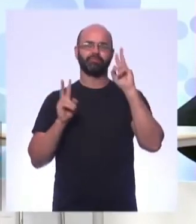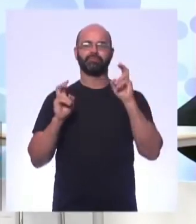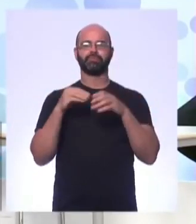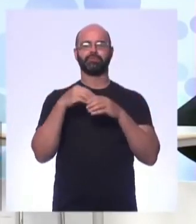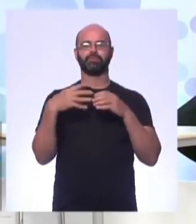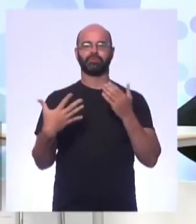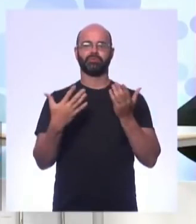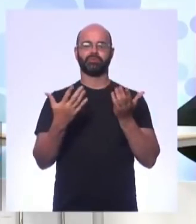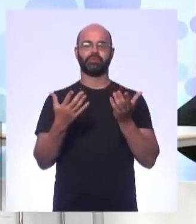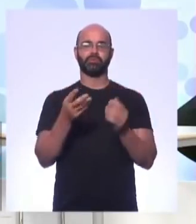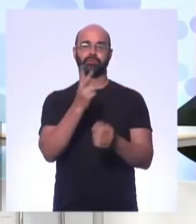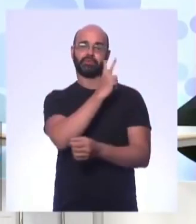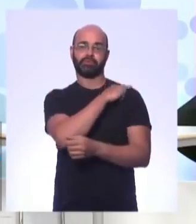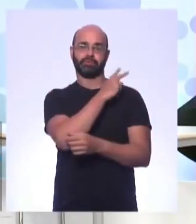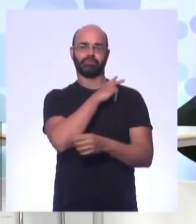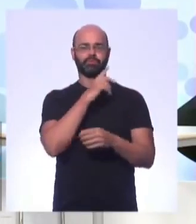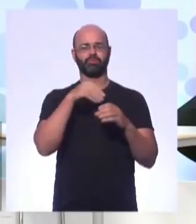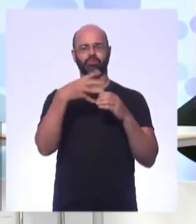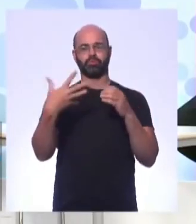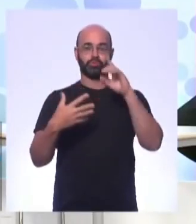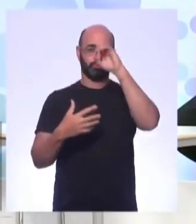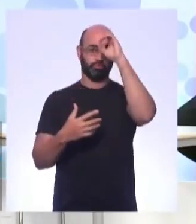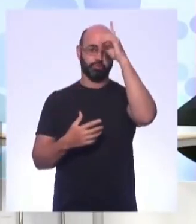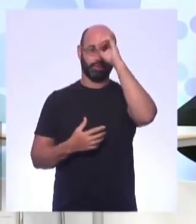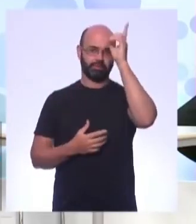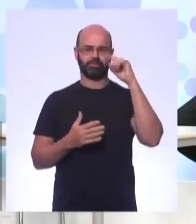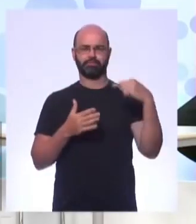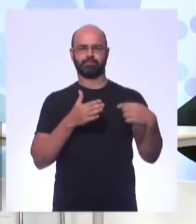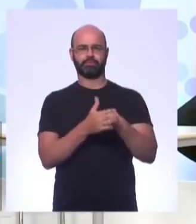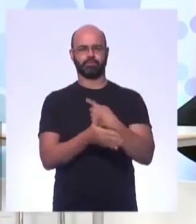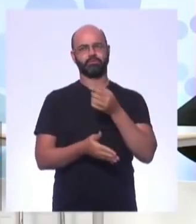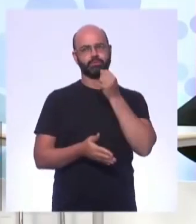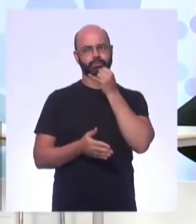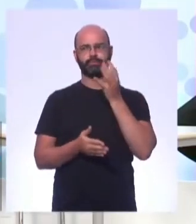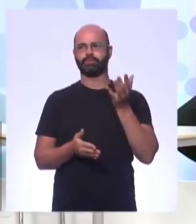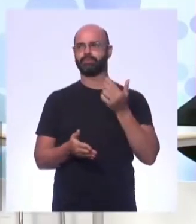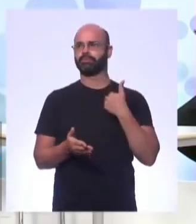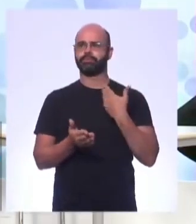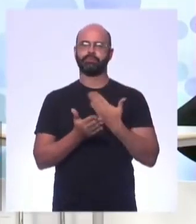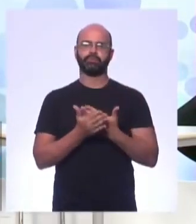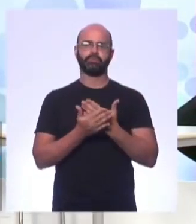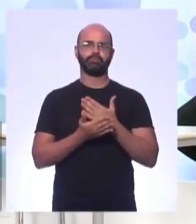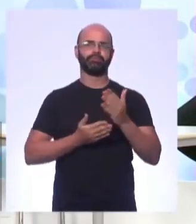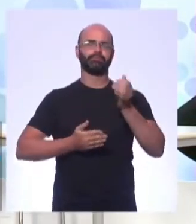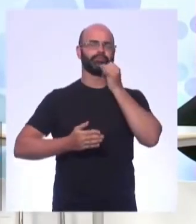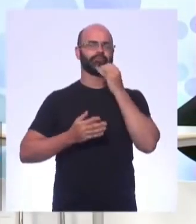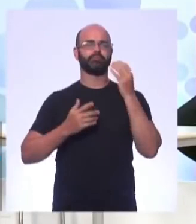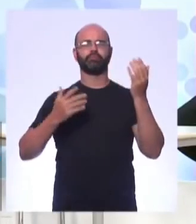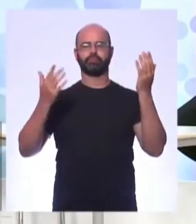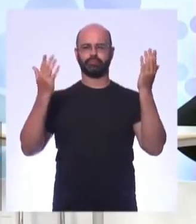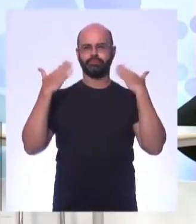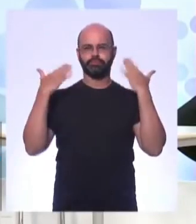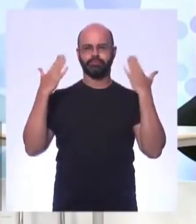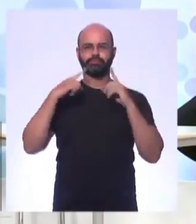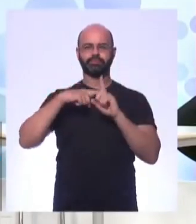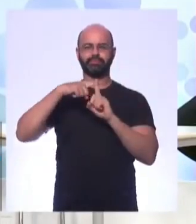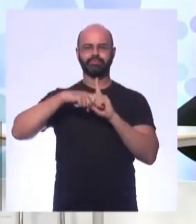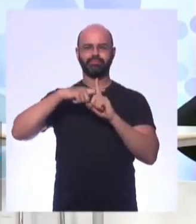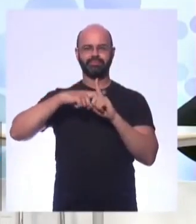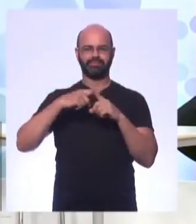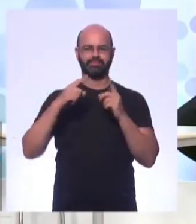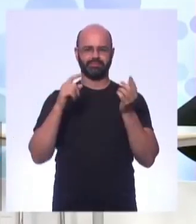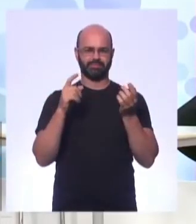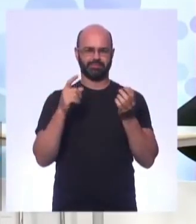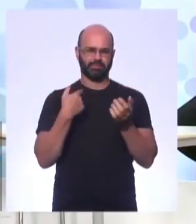da segunda série. Ela perguntou assim, professor Giba, eu posso já começar a estudar um pouquinho, por exemplo, já a temperatura, que eu vi que vocês começaram a falar um pouco já de